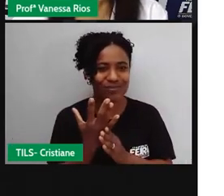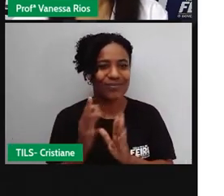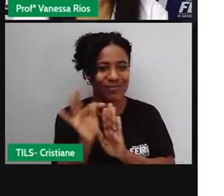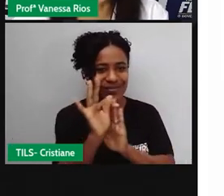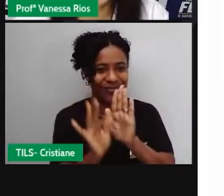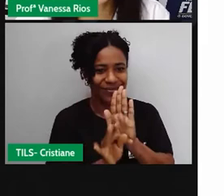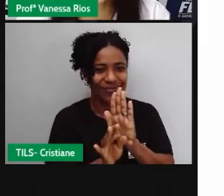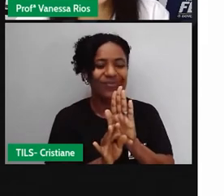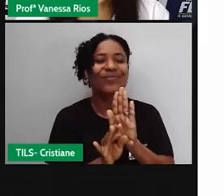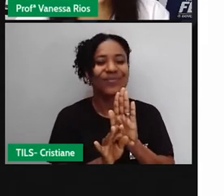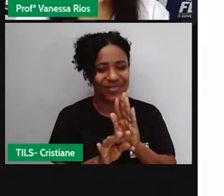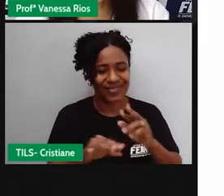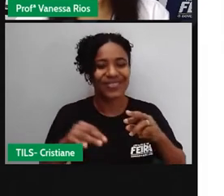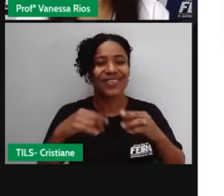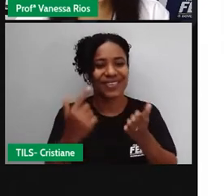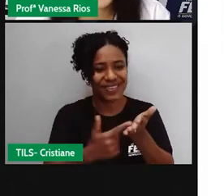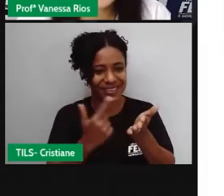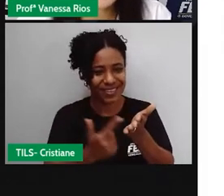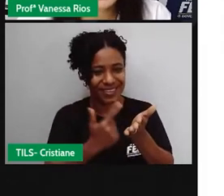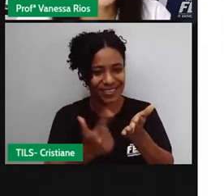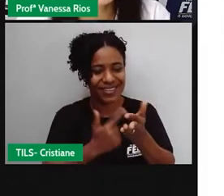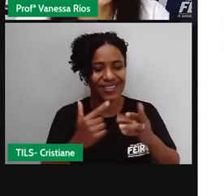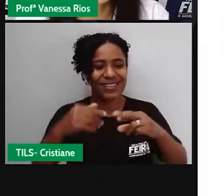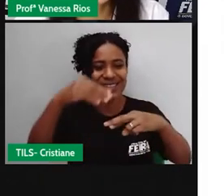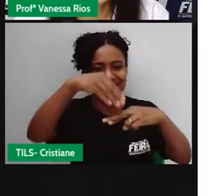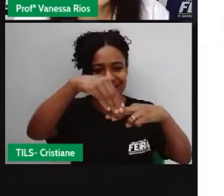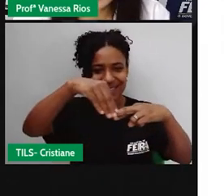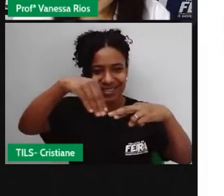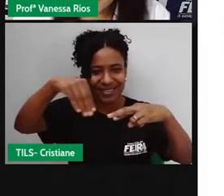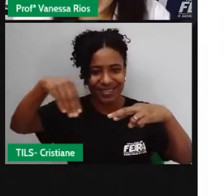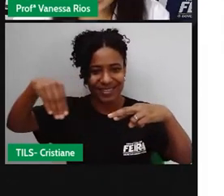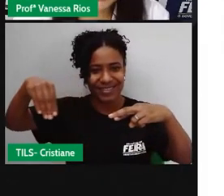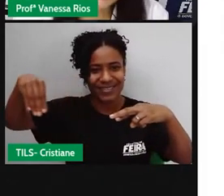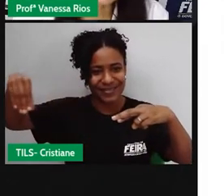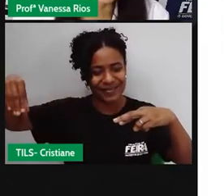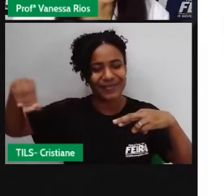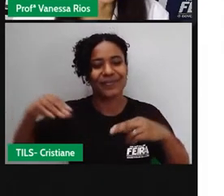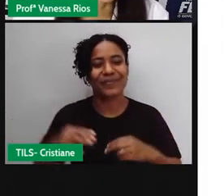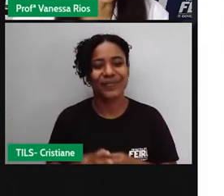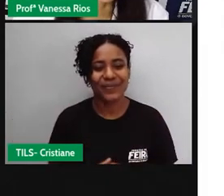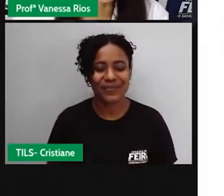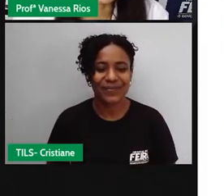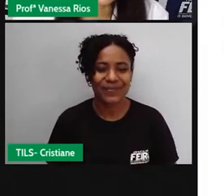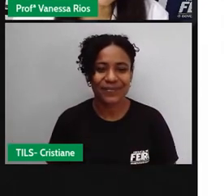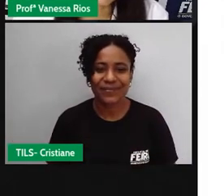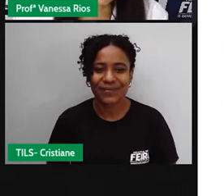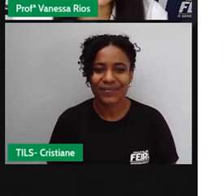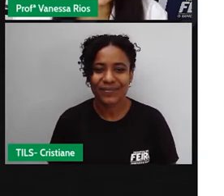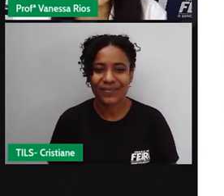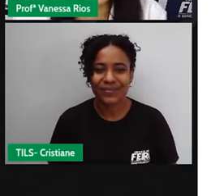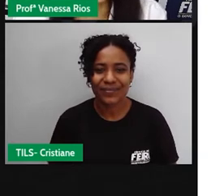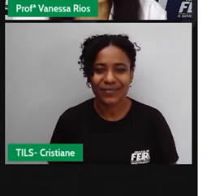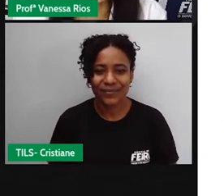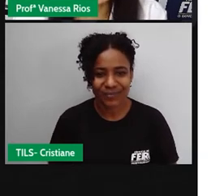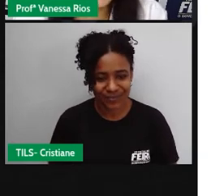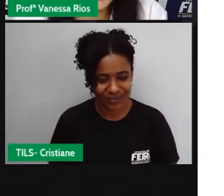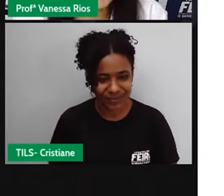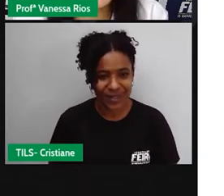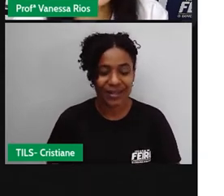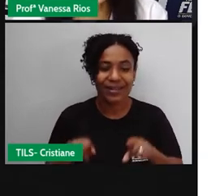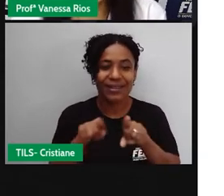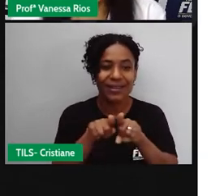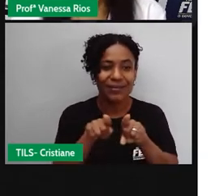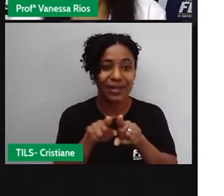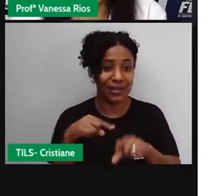forma em quais os textos impressos eles são divulgados. E aí nós vimos